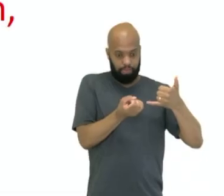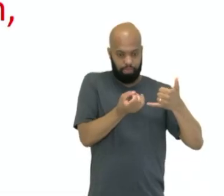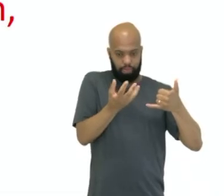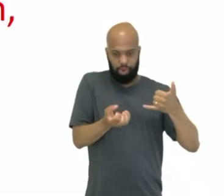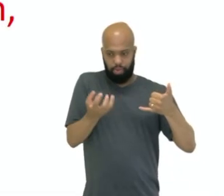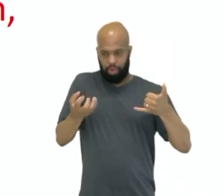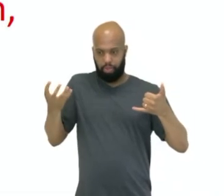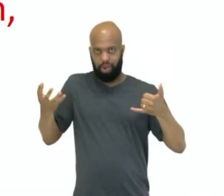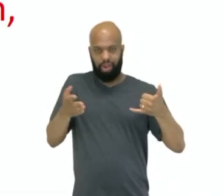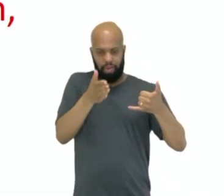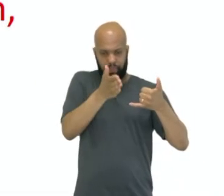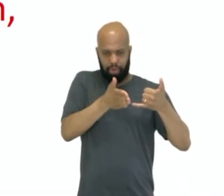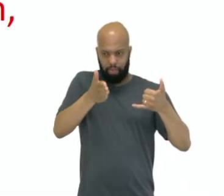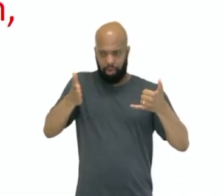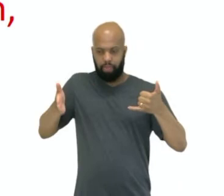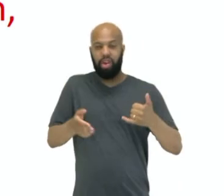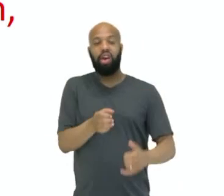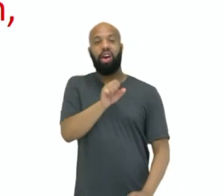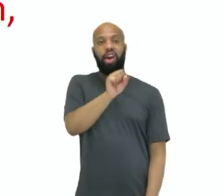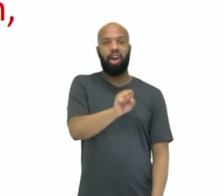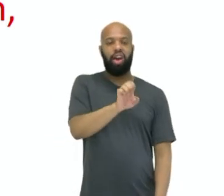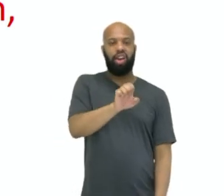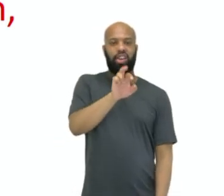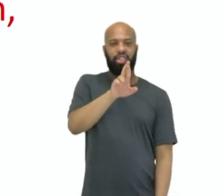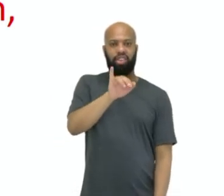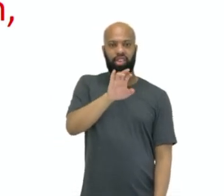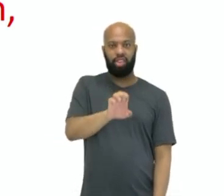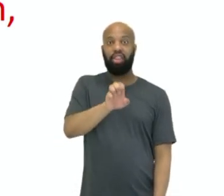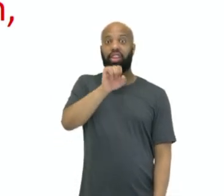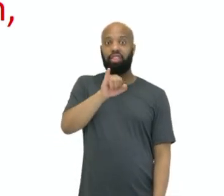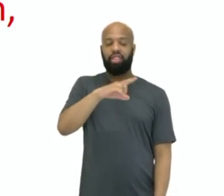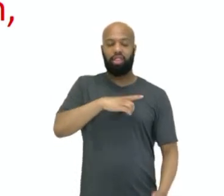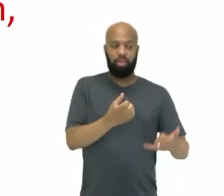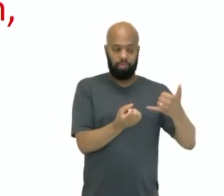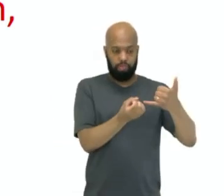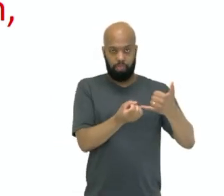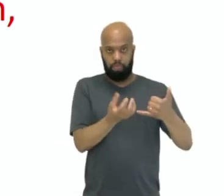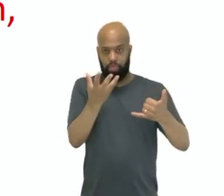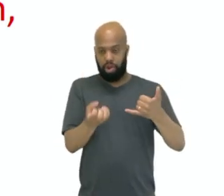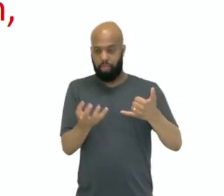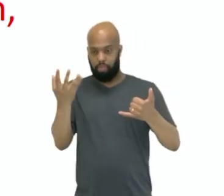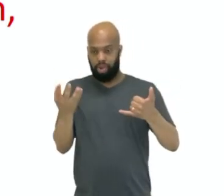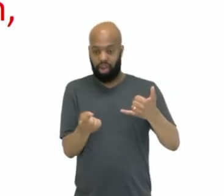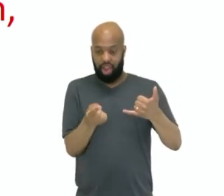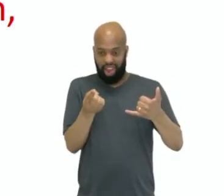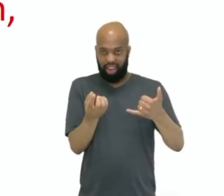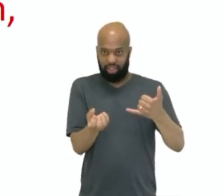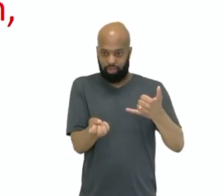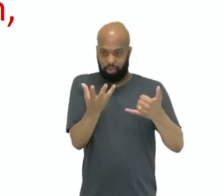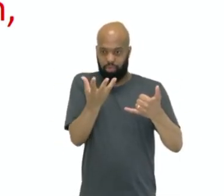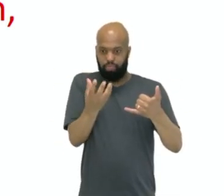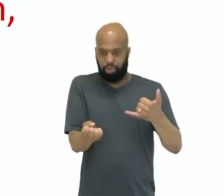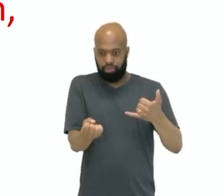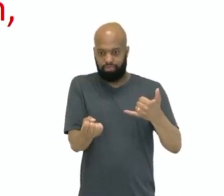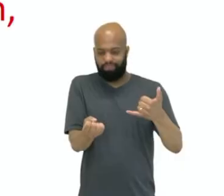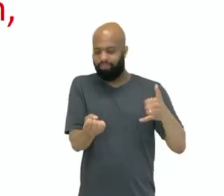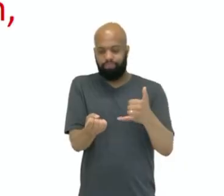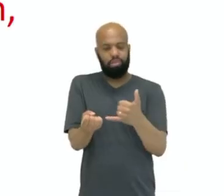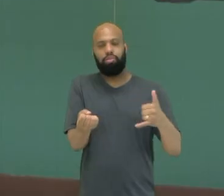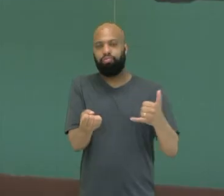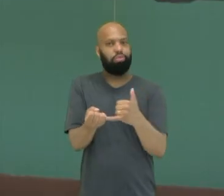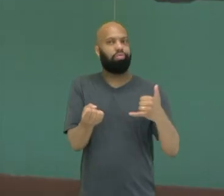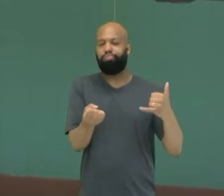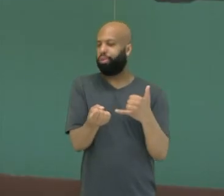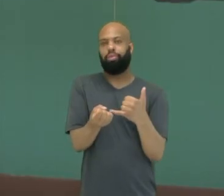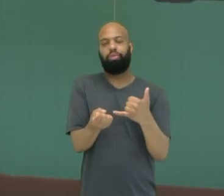se uma das lâmpadas queimar, todas as outras apagariam, uma vez que o circuito seria